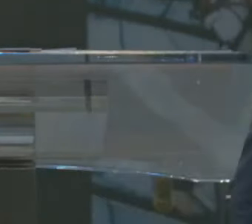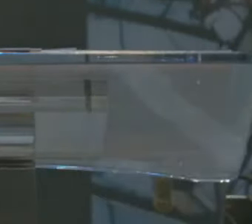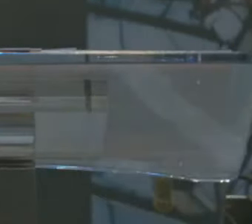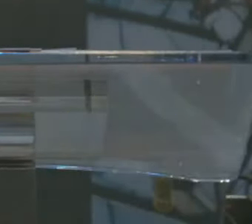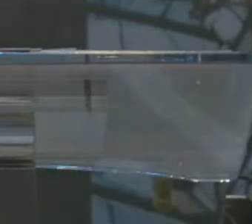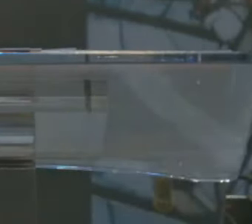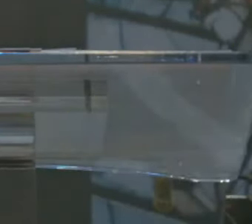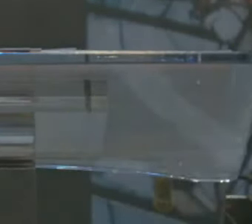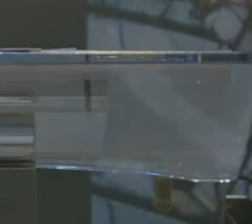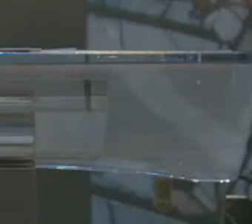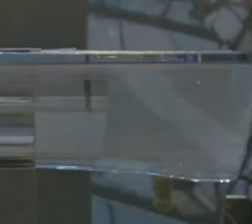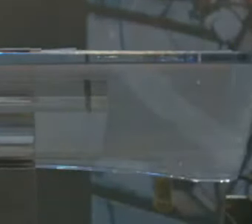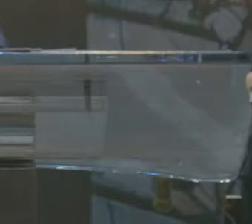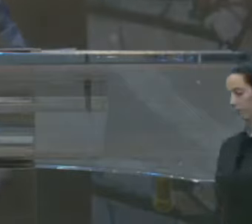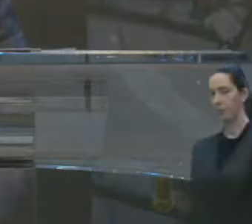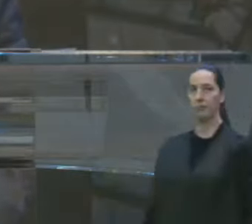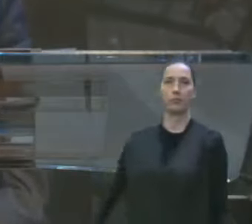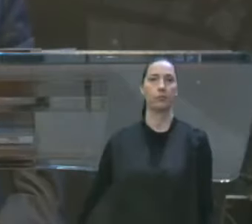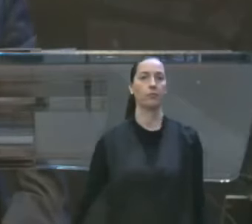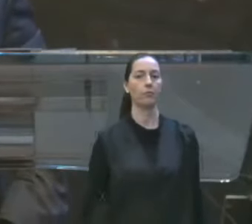Esse cântico é antigo, né?